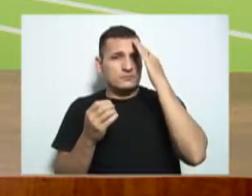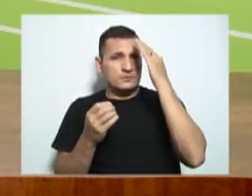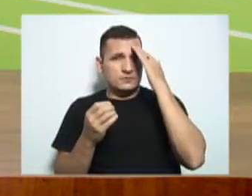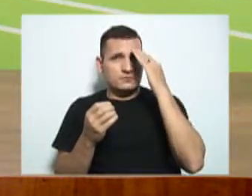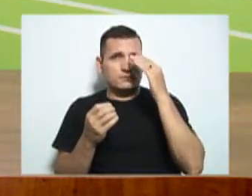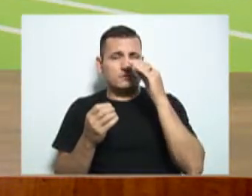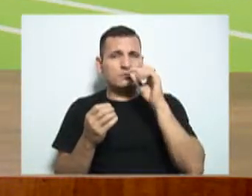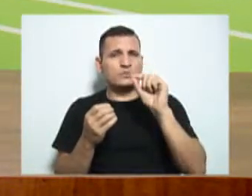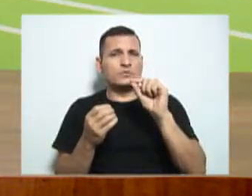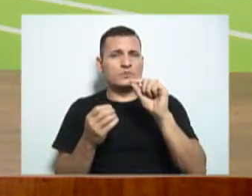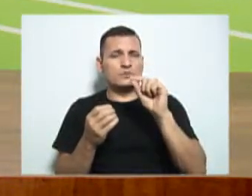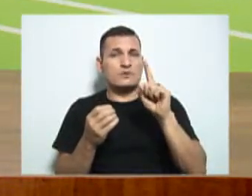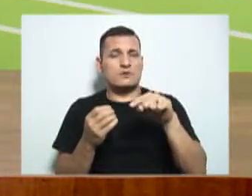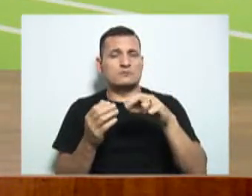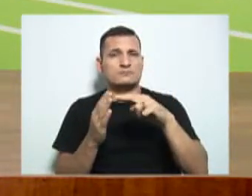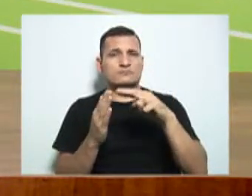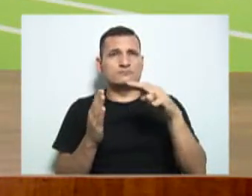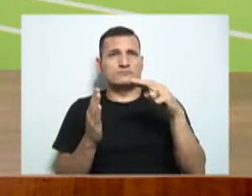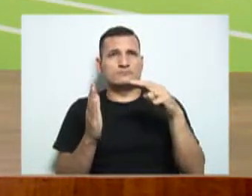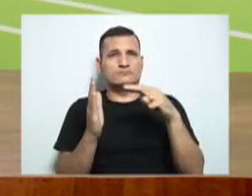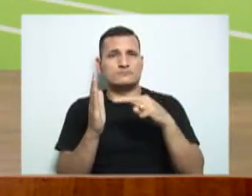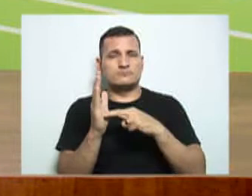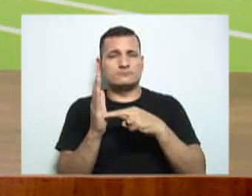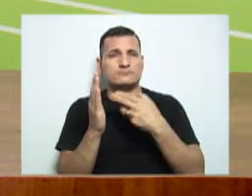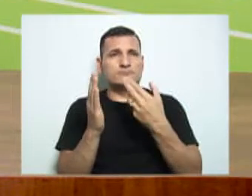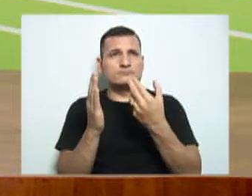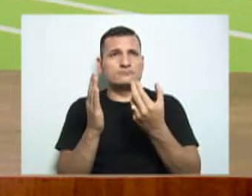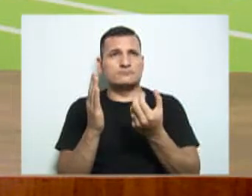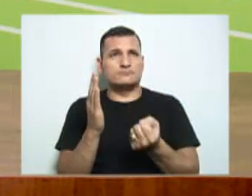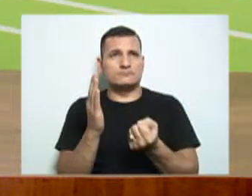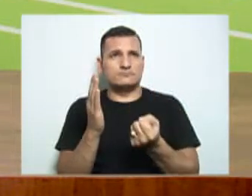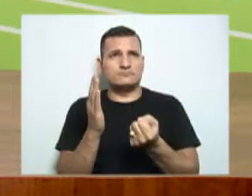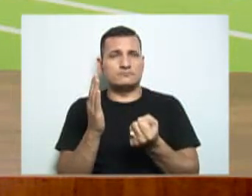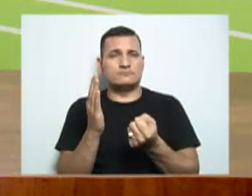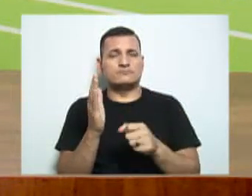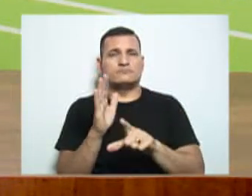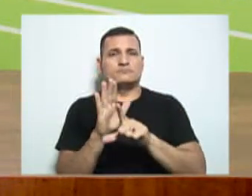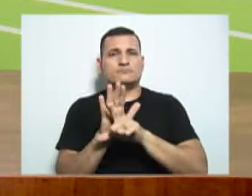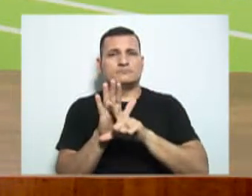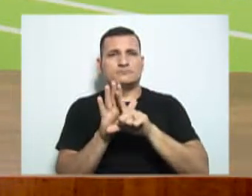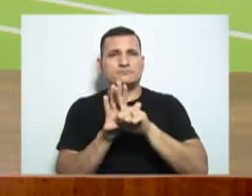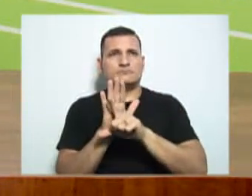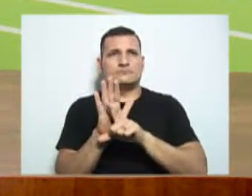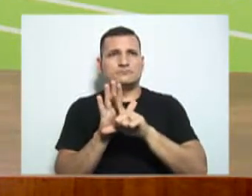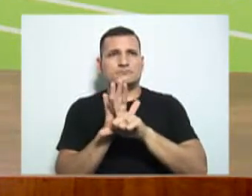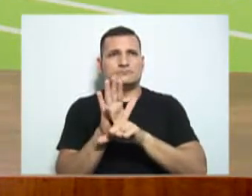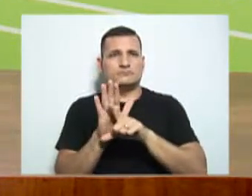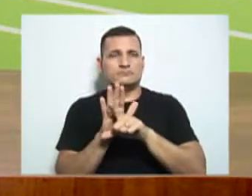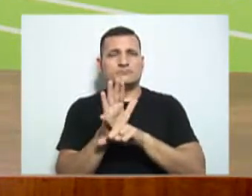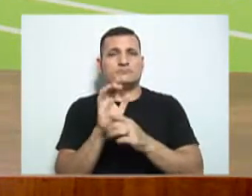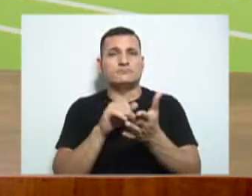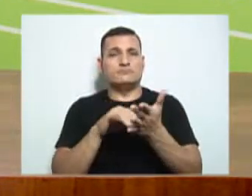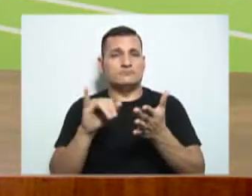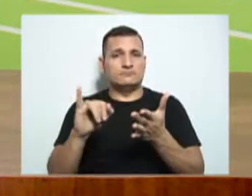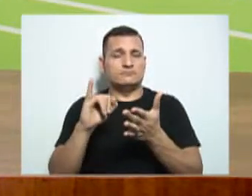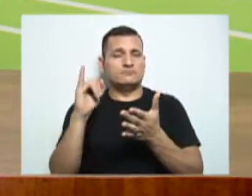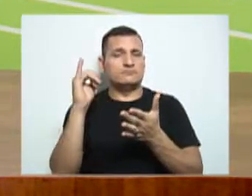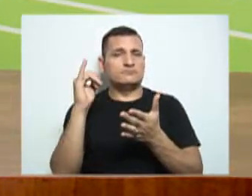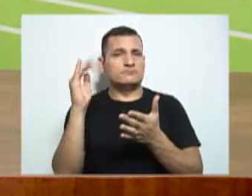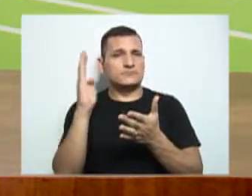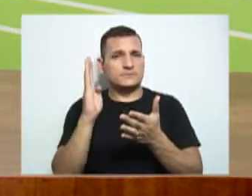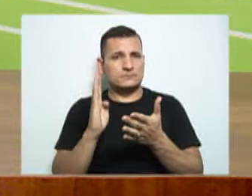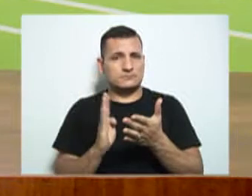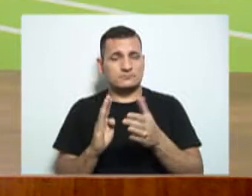momento que é o critério aceito pela legislação tributária do nosso país, certo? Então,